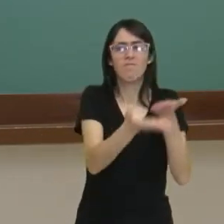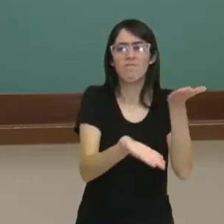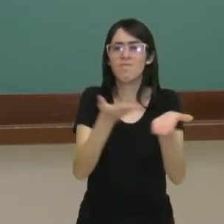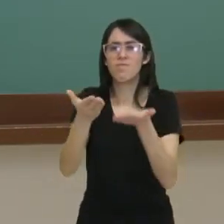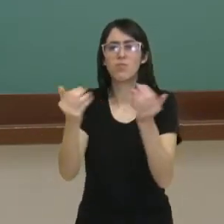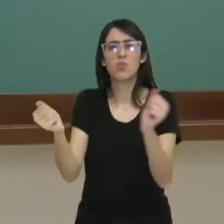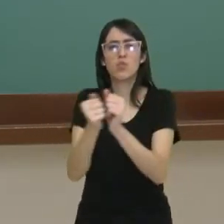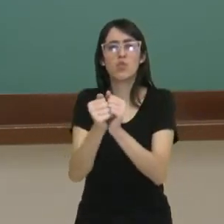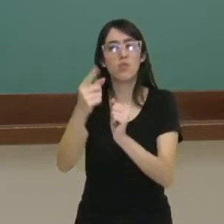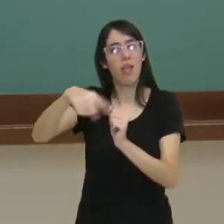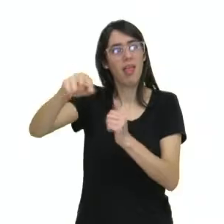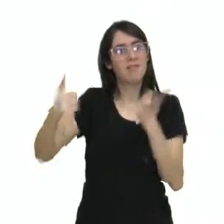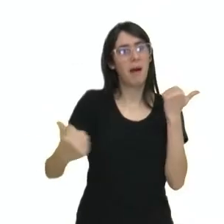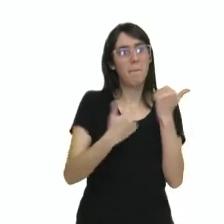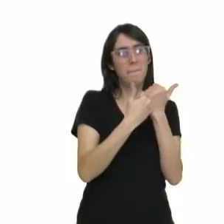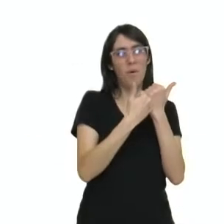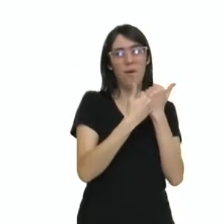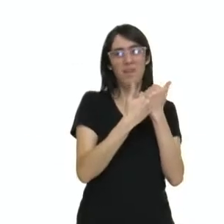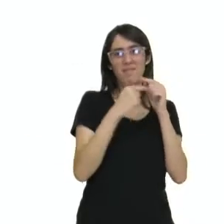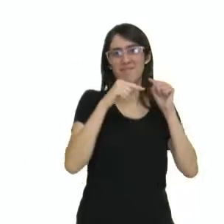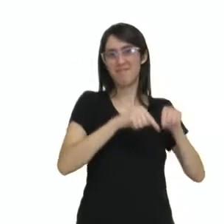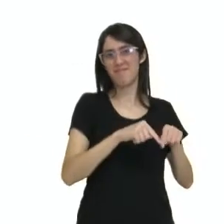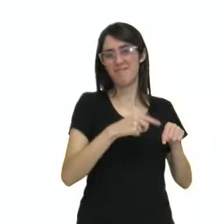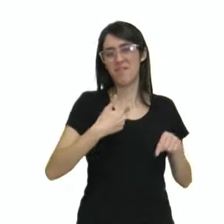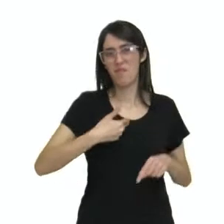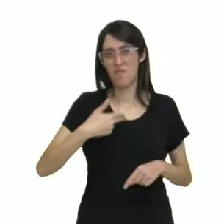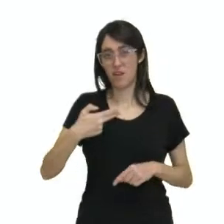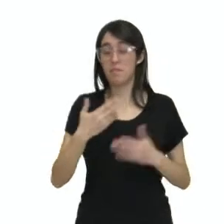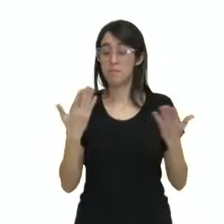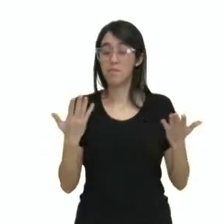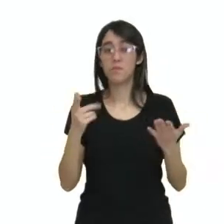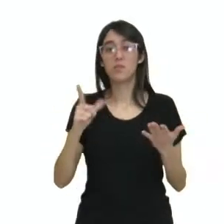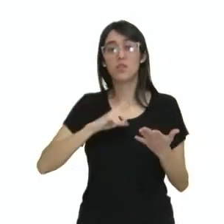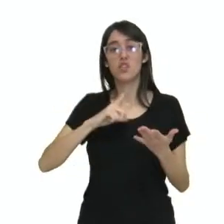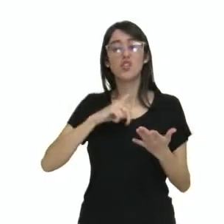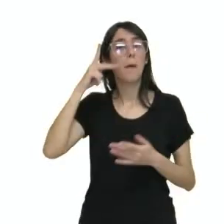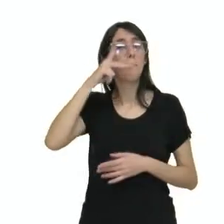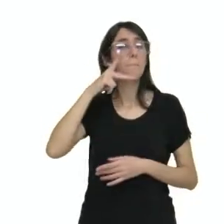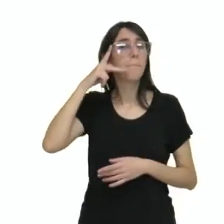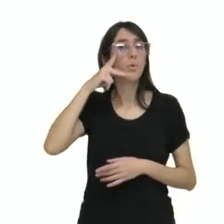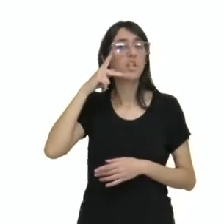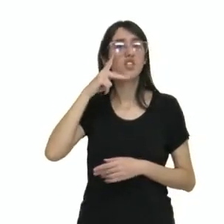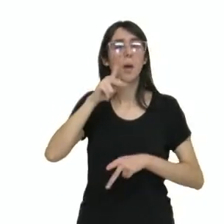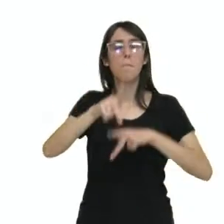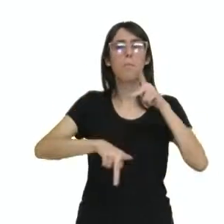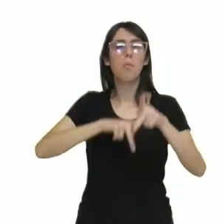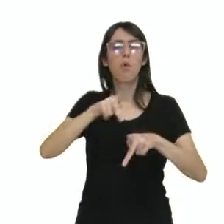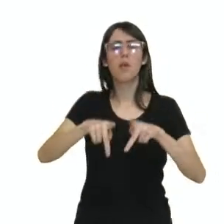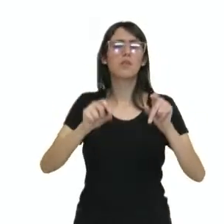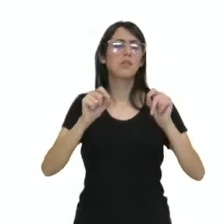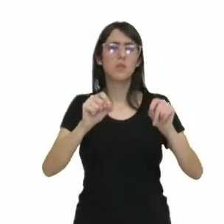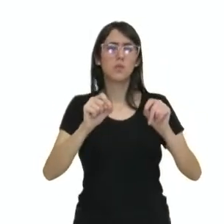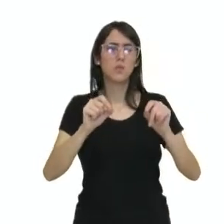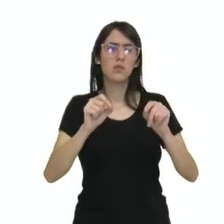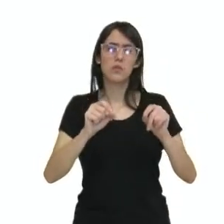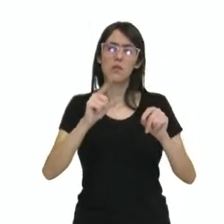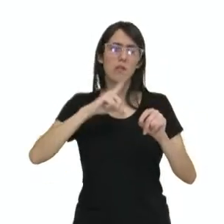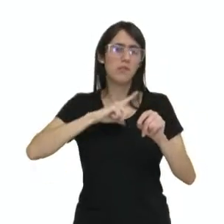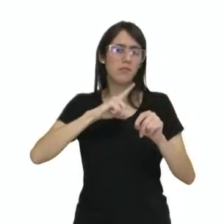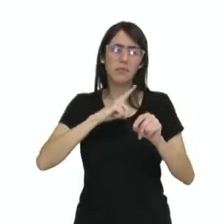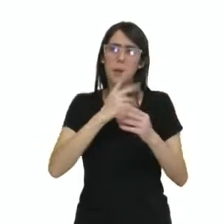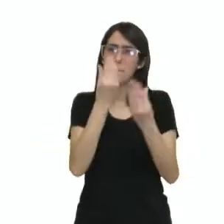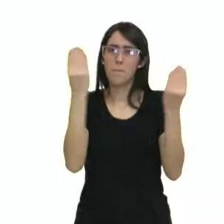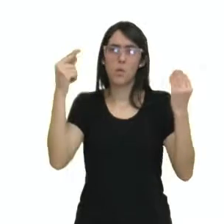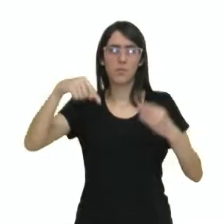para ele. Então ele vai fazer algumas coisas. Ele vai fazer uma política populista. Essa política populista é um clássico da América